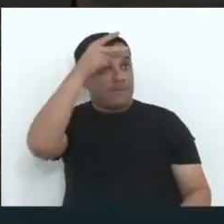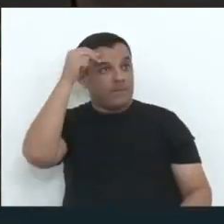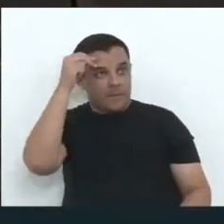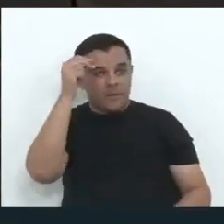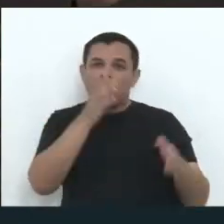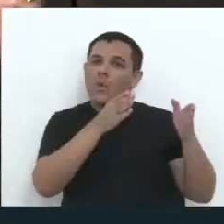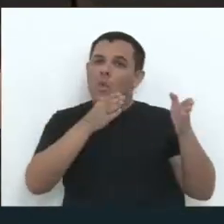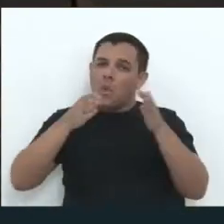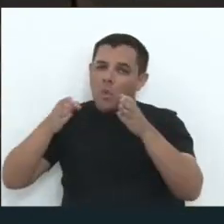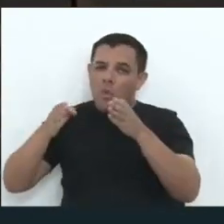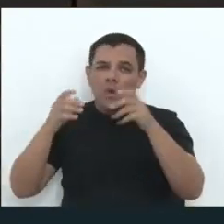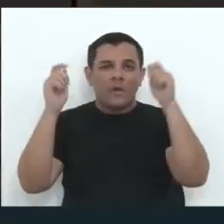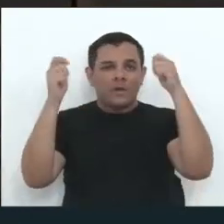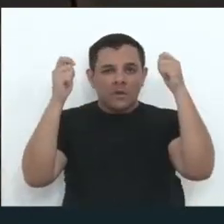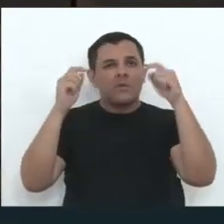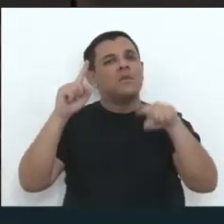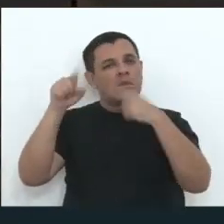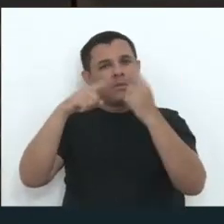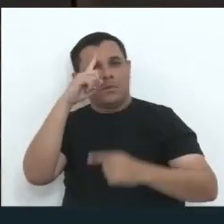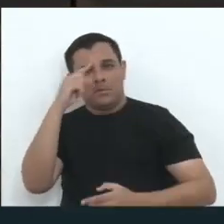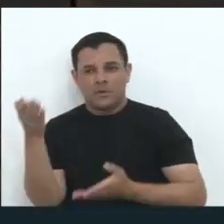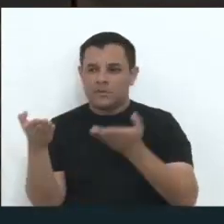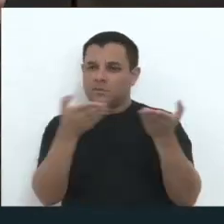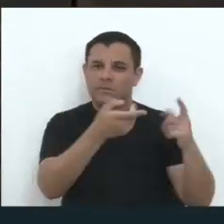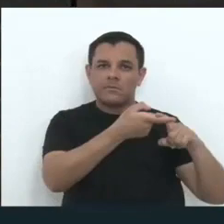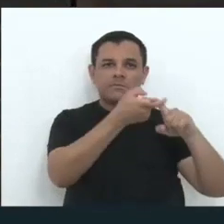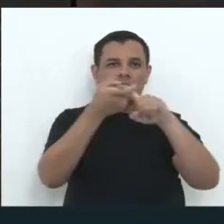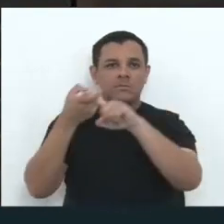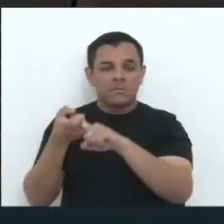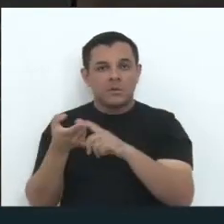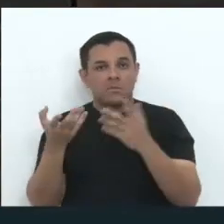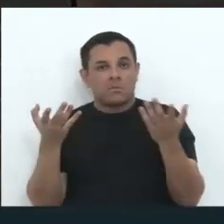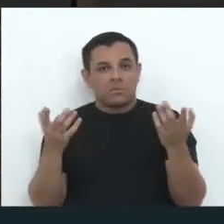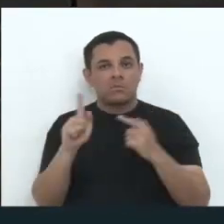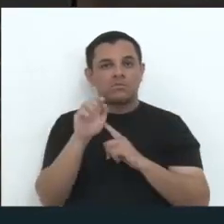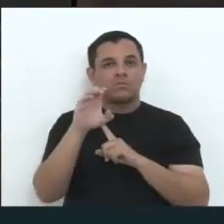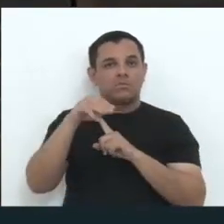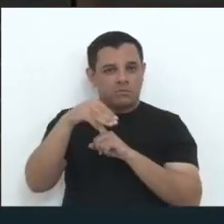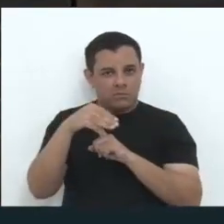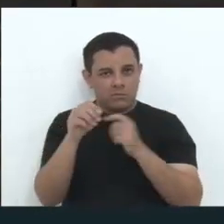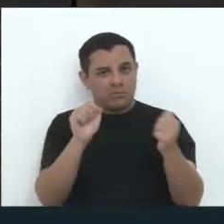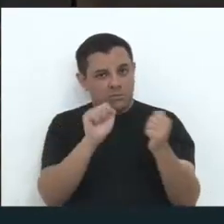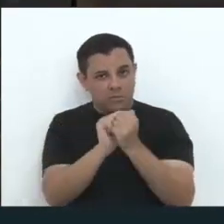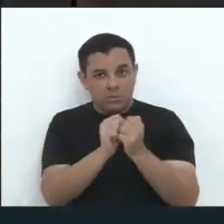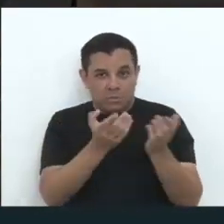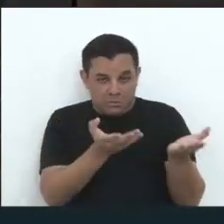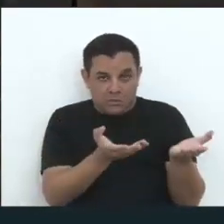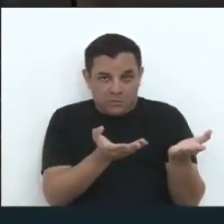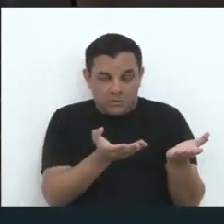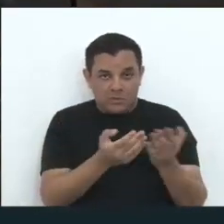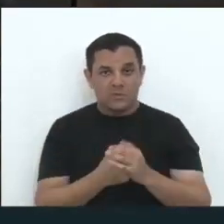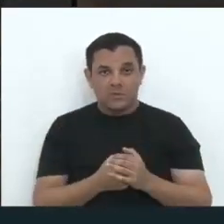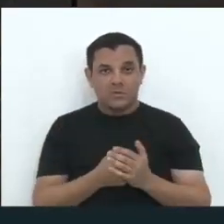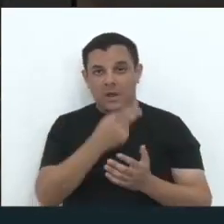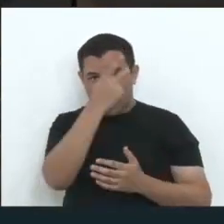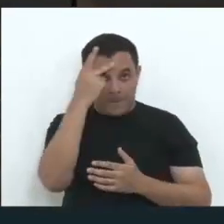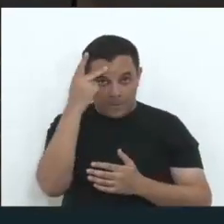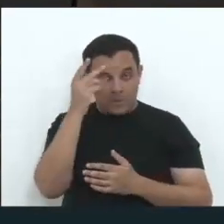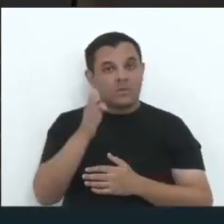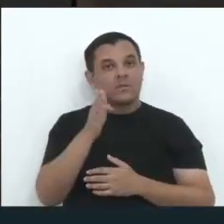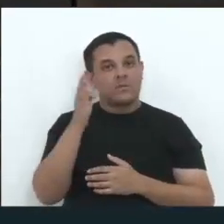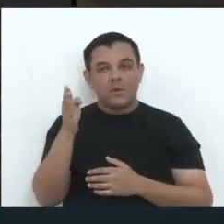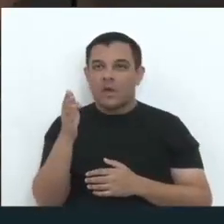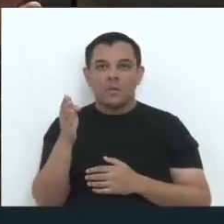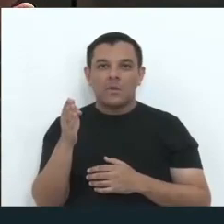evento e depois manda ir lá guinchar. Manda a GCM junto. Ou seja, a pessoa vai participar. Na cidade não